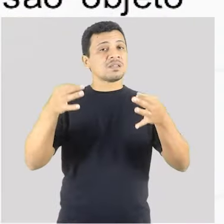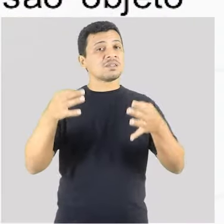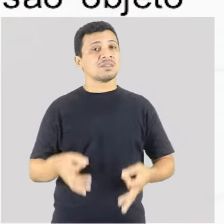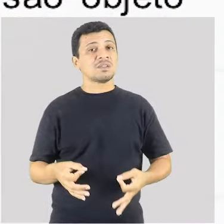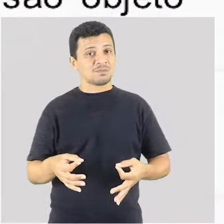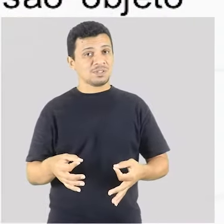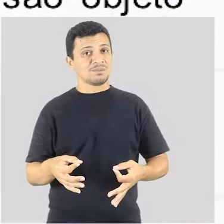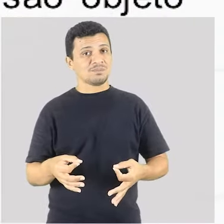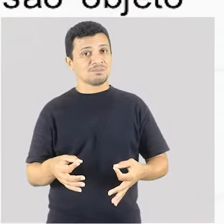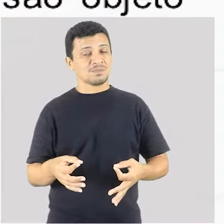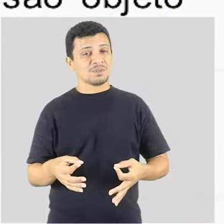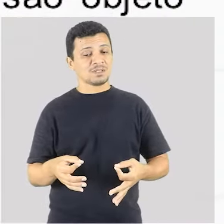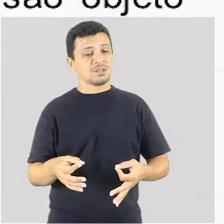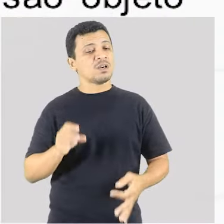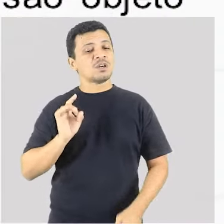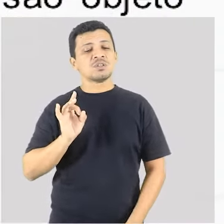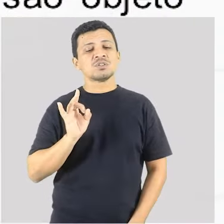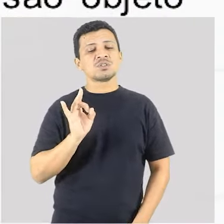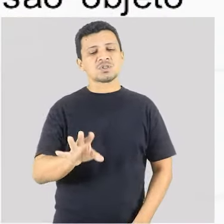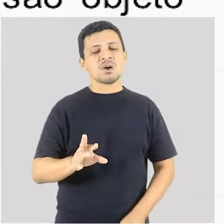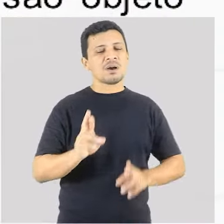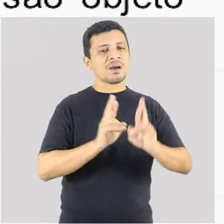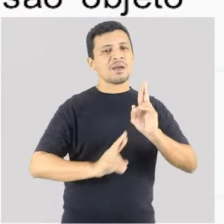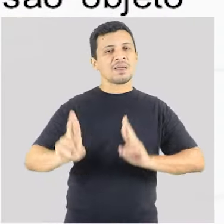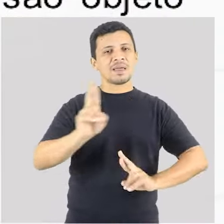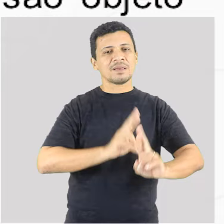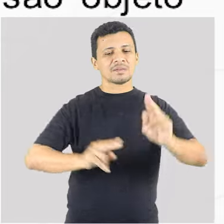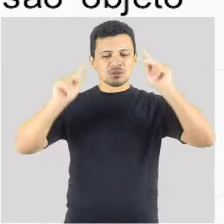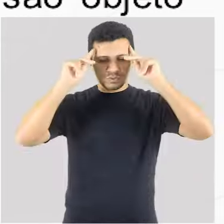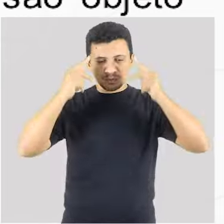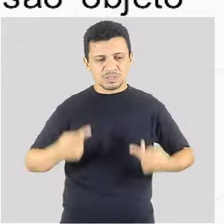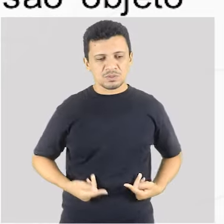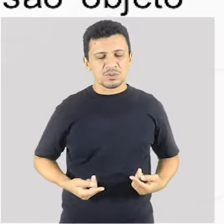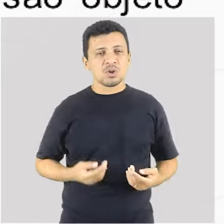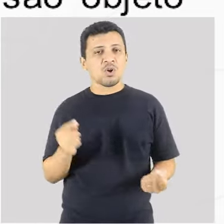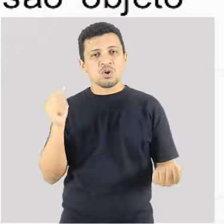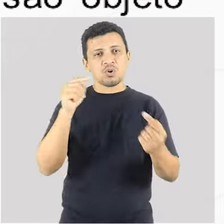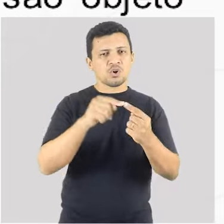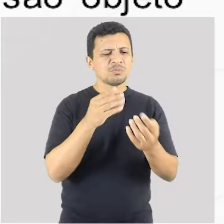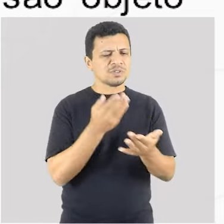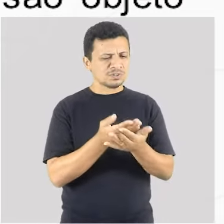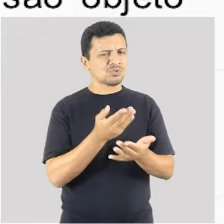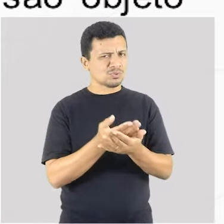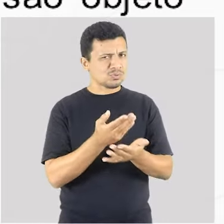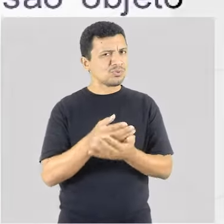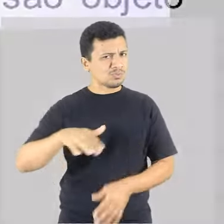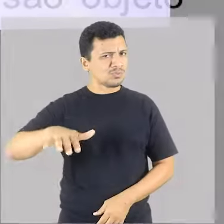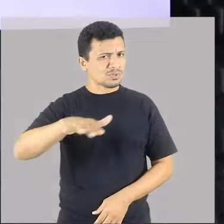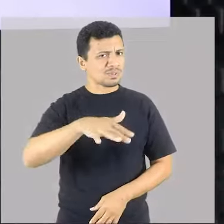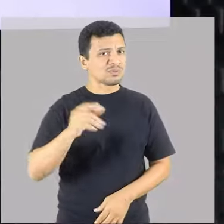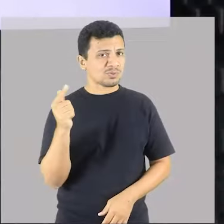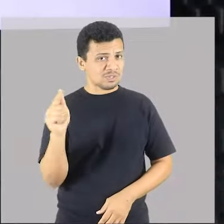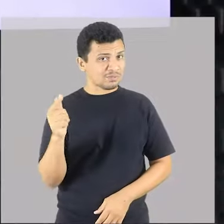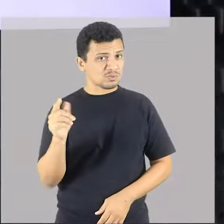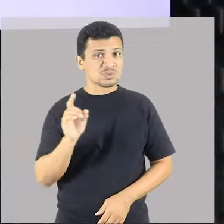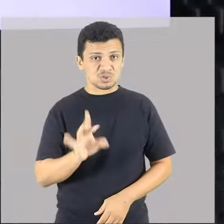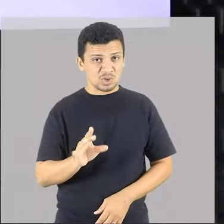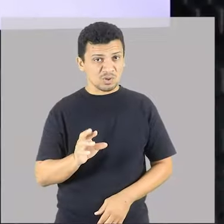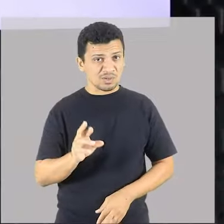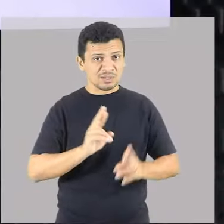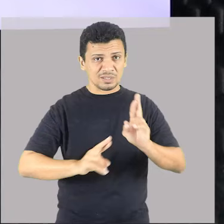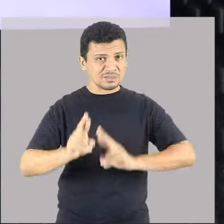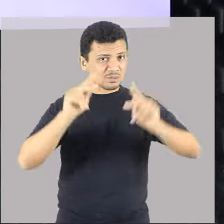espaço geográfico define que apenas as relações humanas são objeto de estudo desse só as relações humanas não